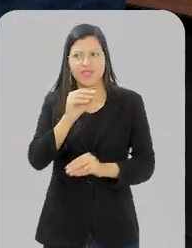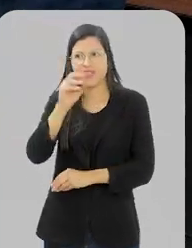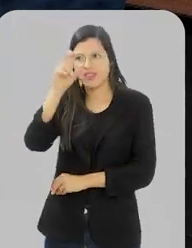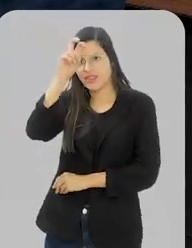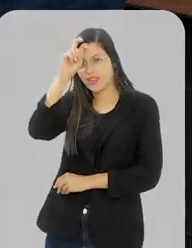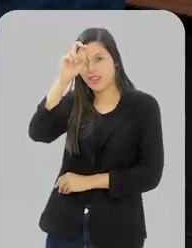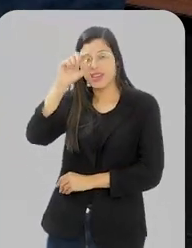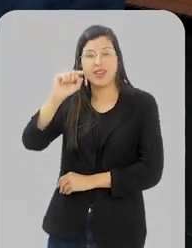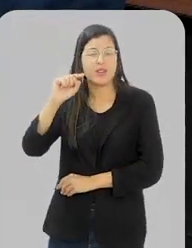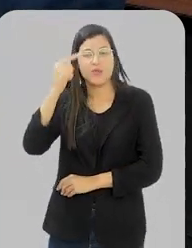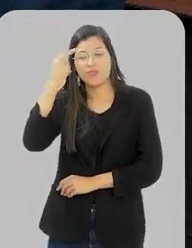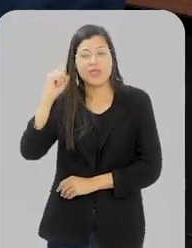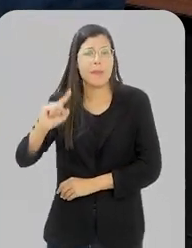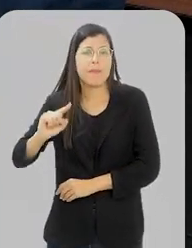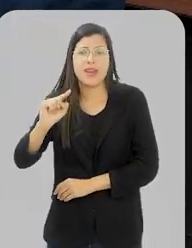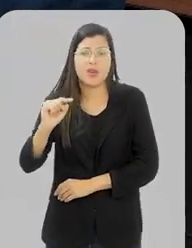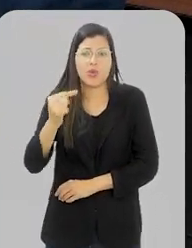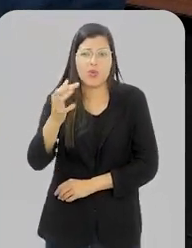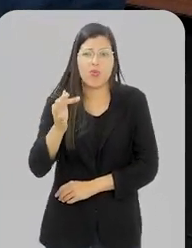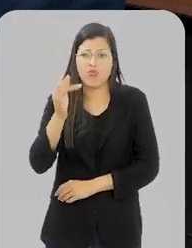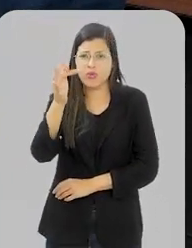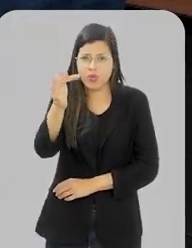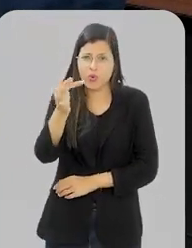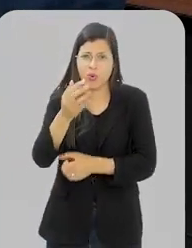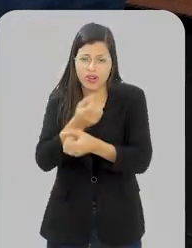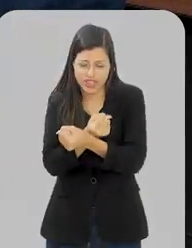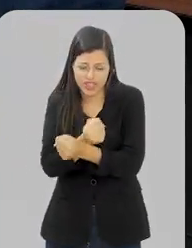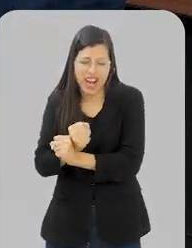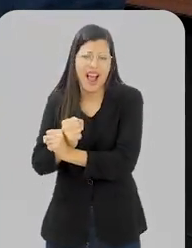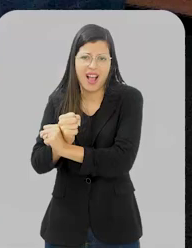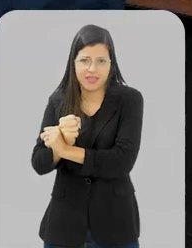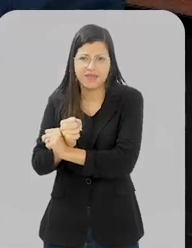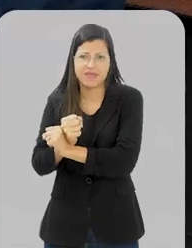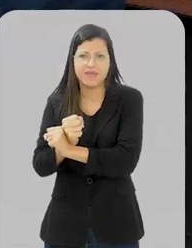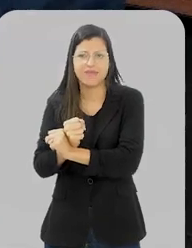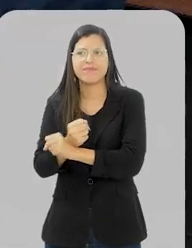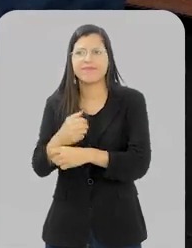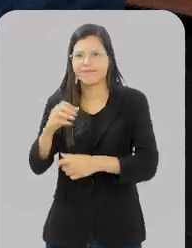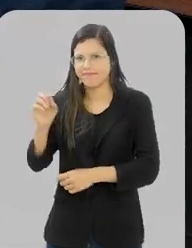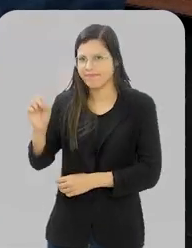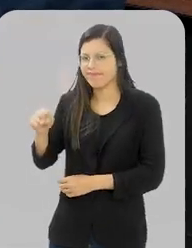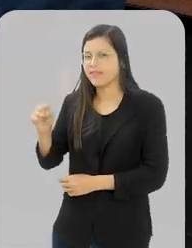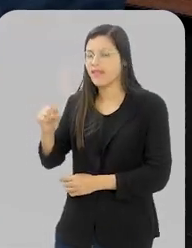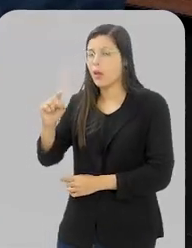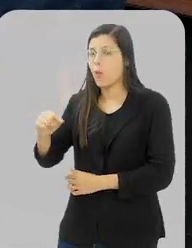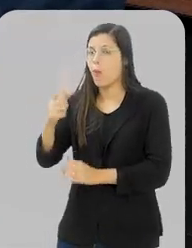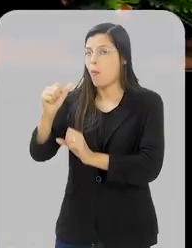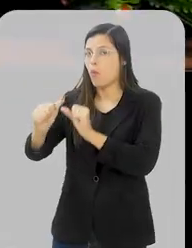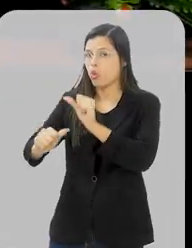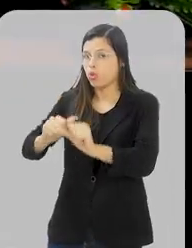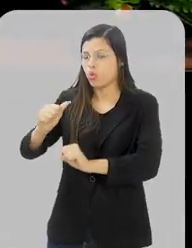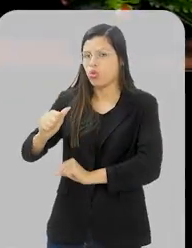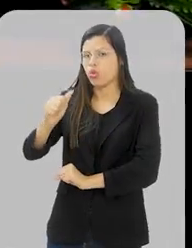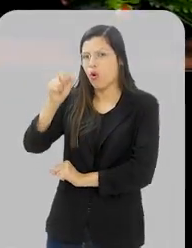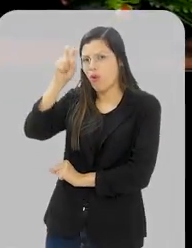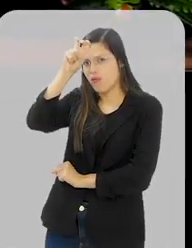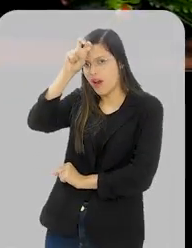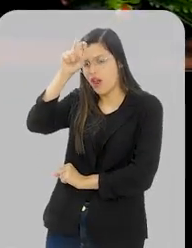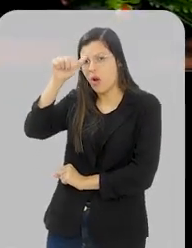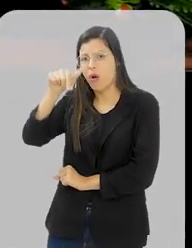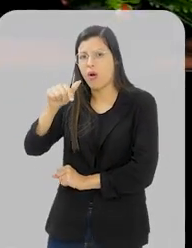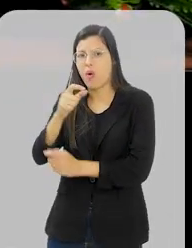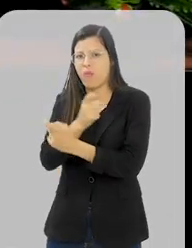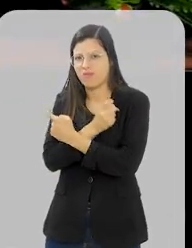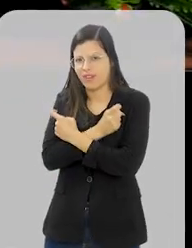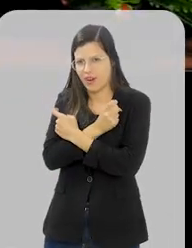seriam escravos sim sem dúvida quer dizer depois eh mudou o faraó o novo Faraó com medo